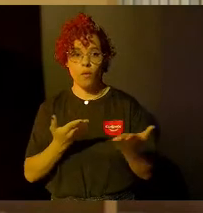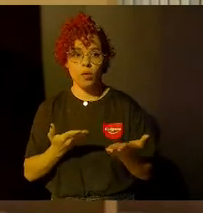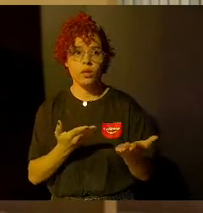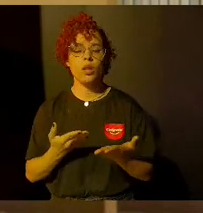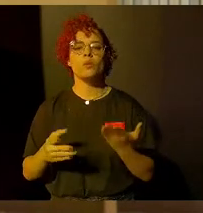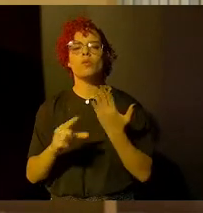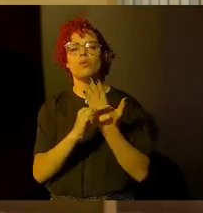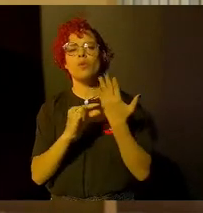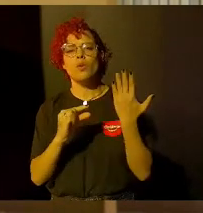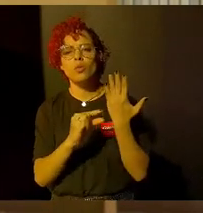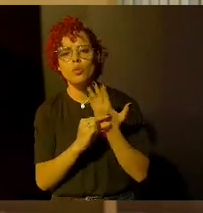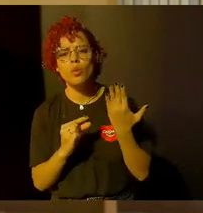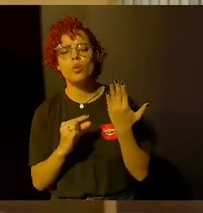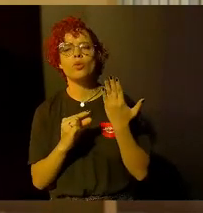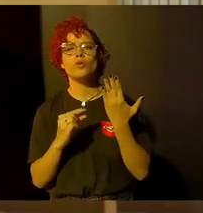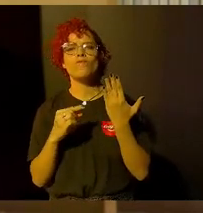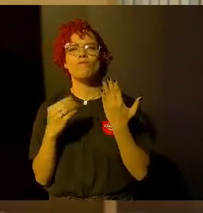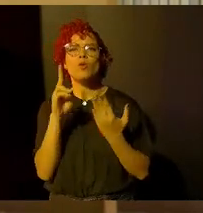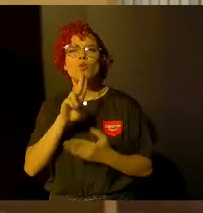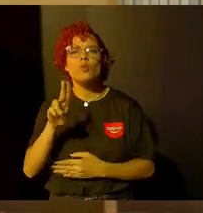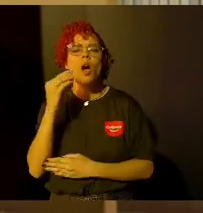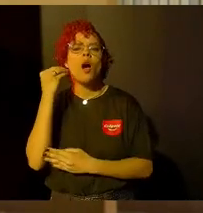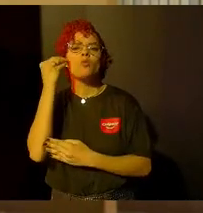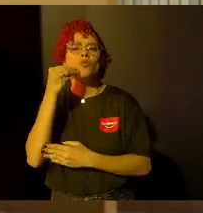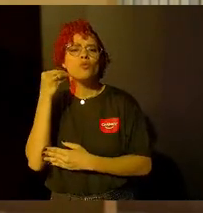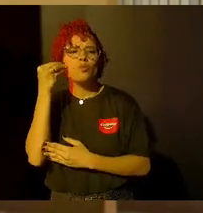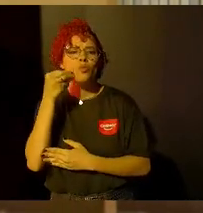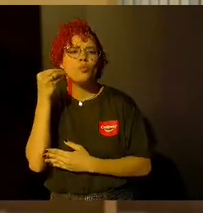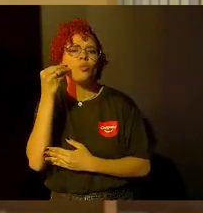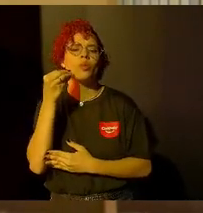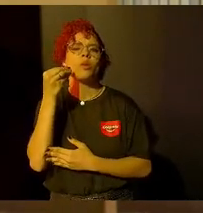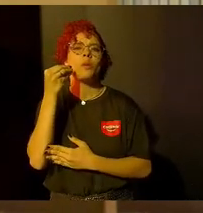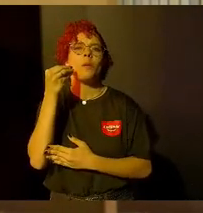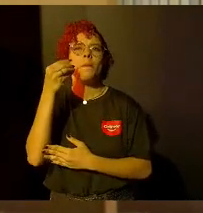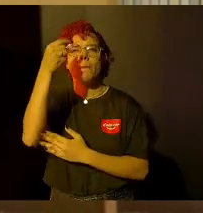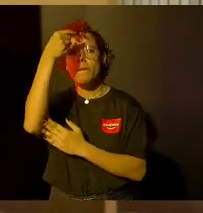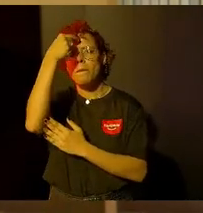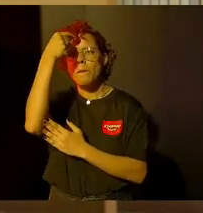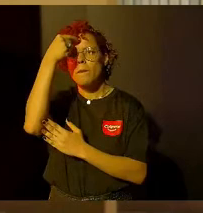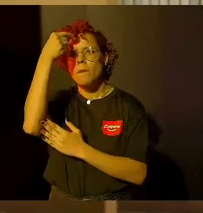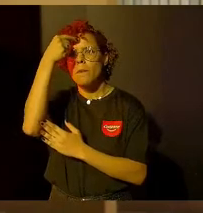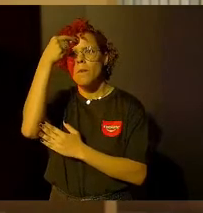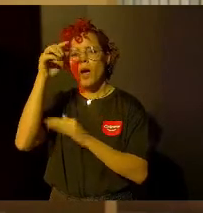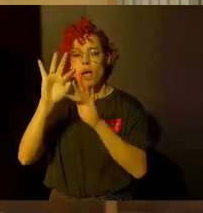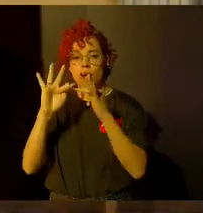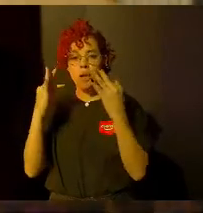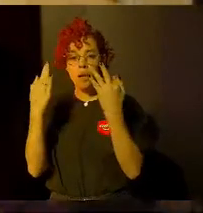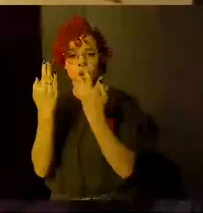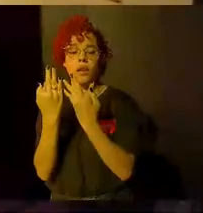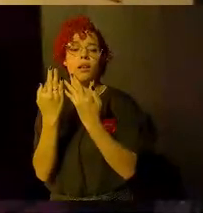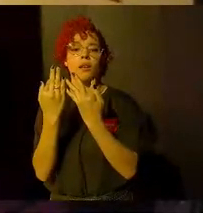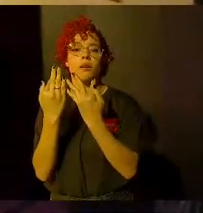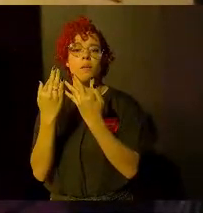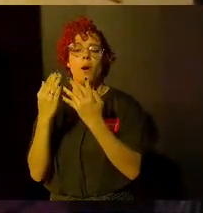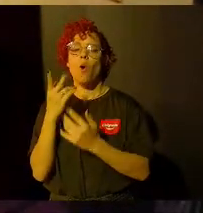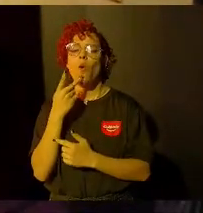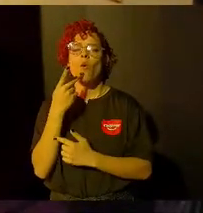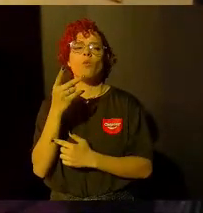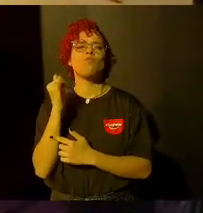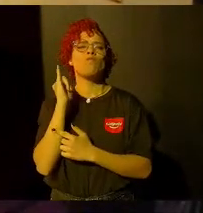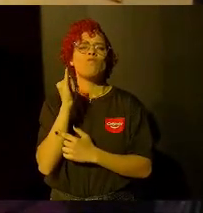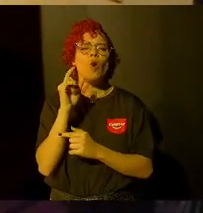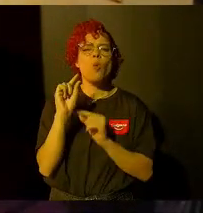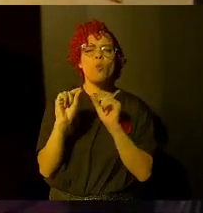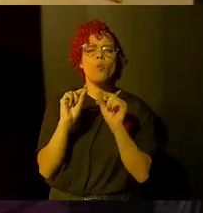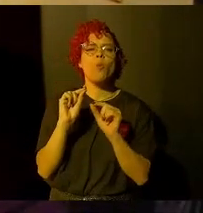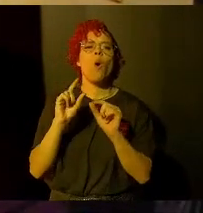que usaram suas experiências a usar a memória familiar como um procedimento de escrita para te contarem um pouco como que eles